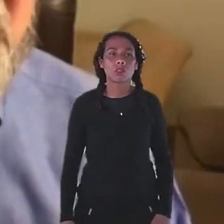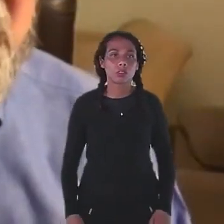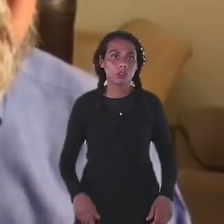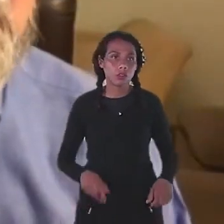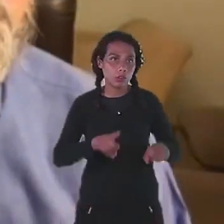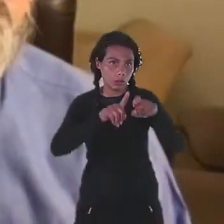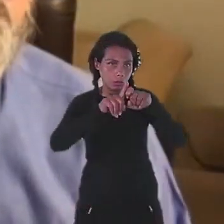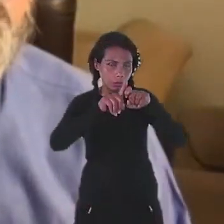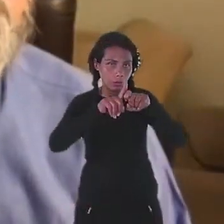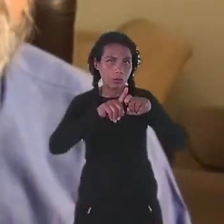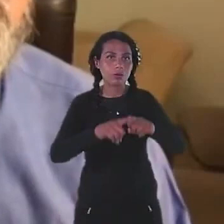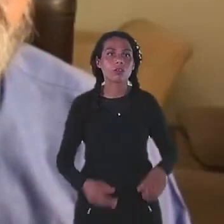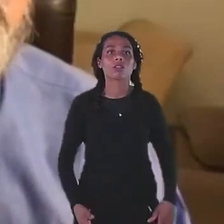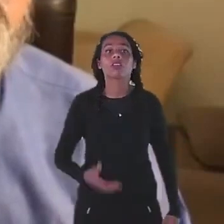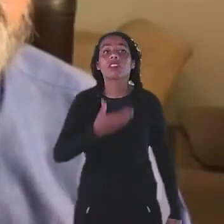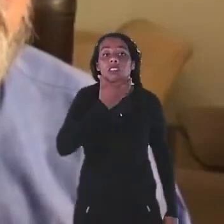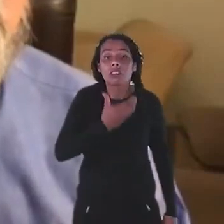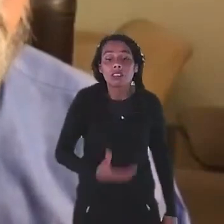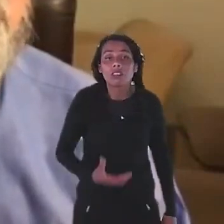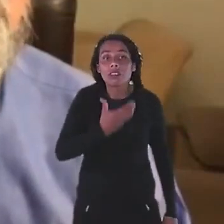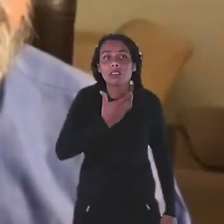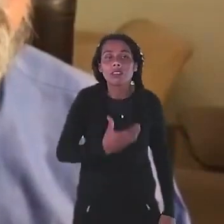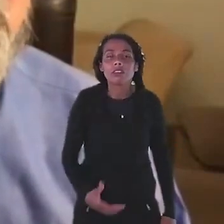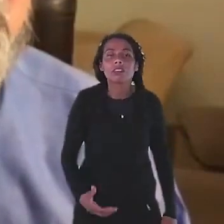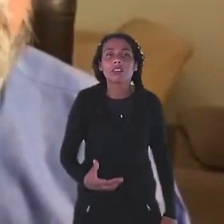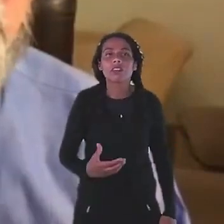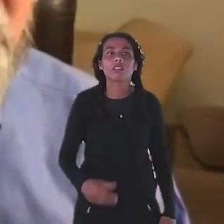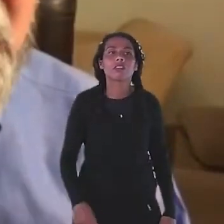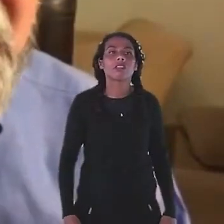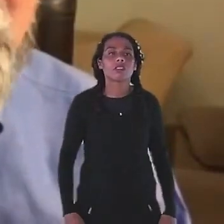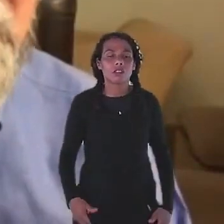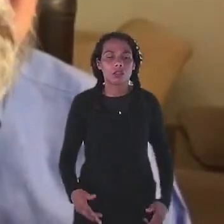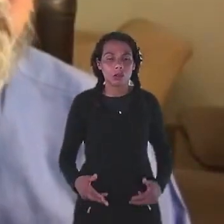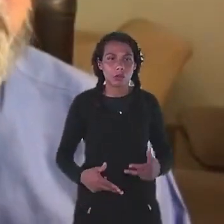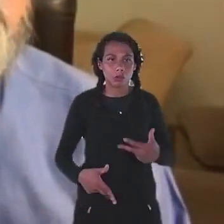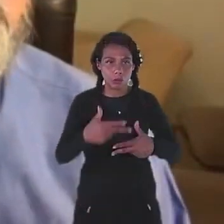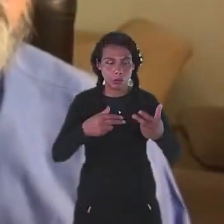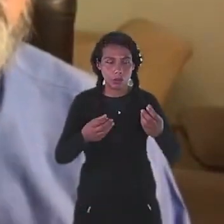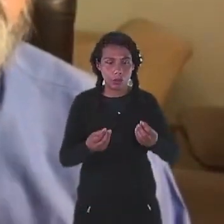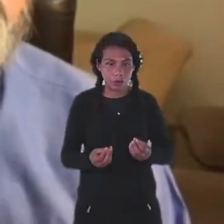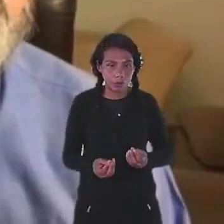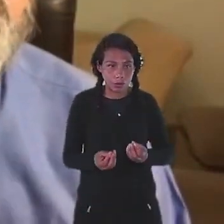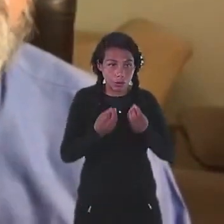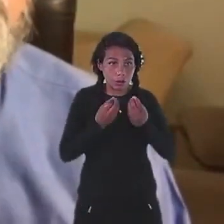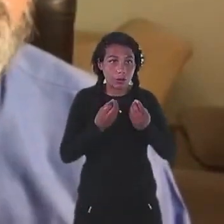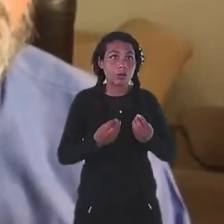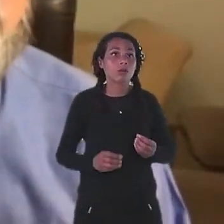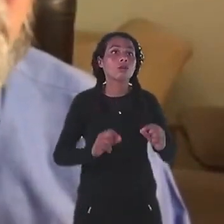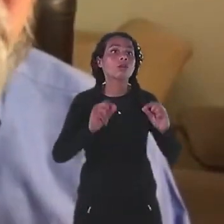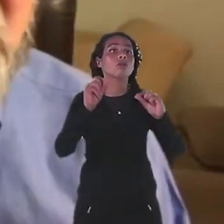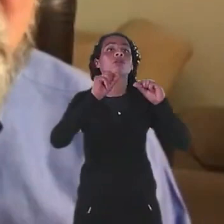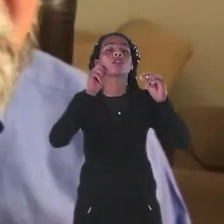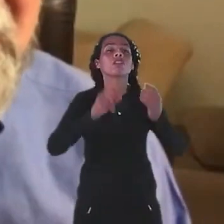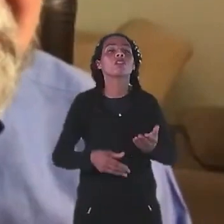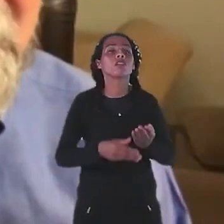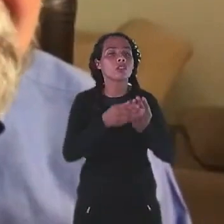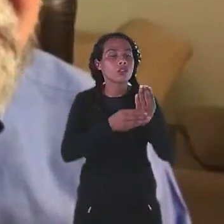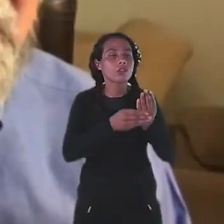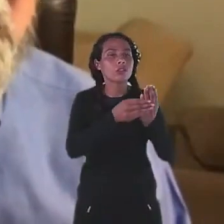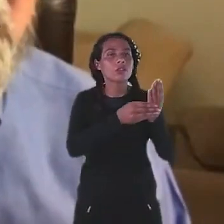Natal eu cheguei atrasado para a ceia, porque ela tinha me dado o livro um dia antes, eu não virei à noite, né, lendo o livro, porque eu